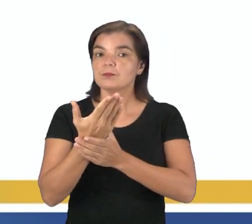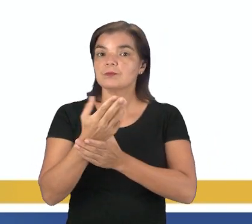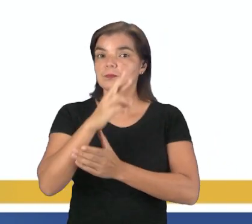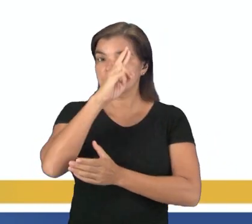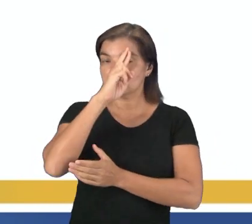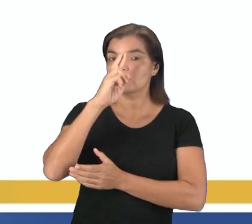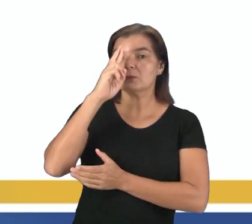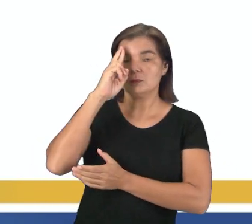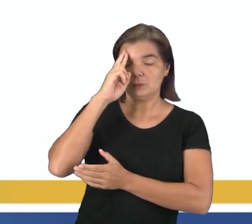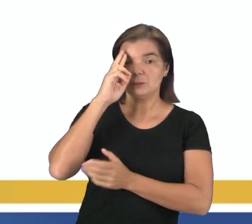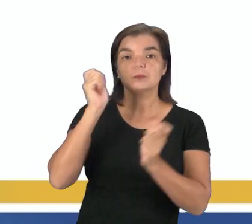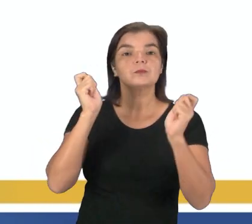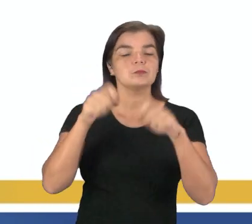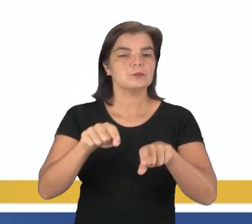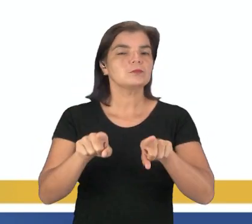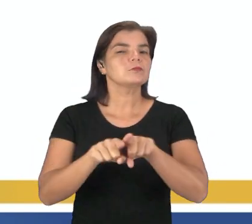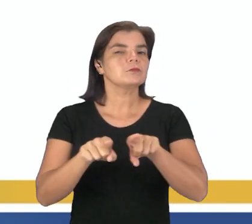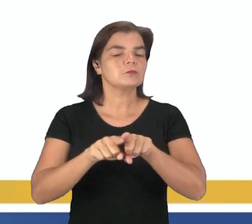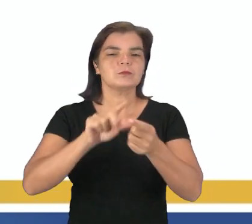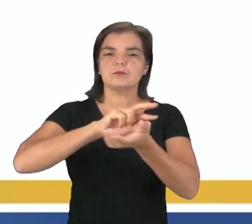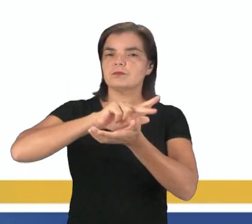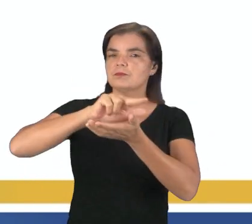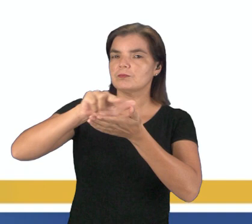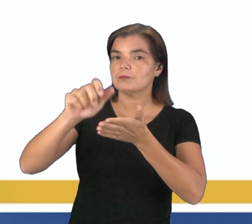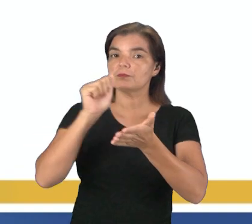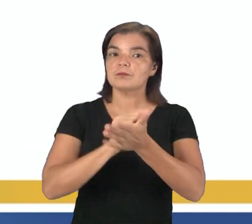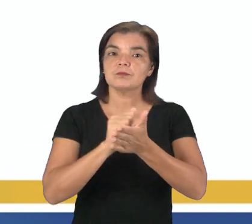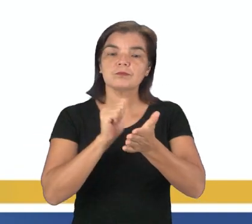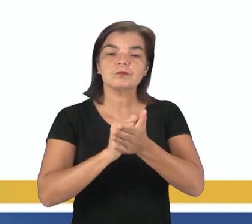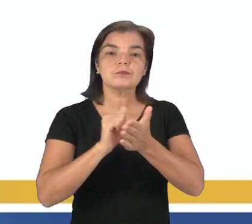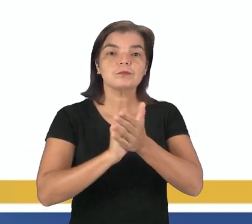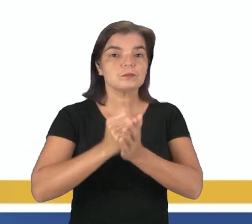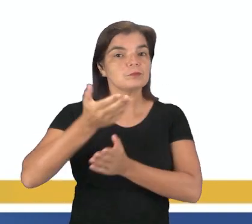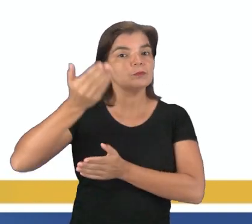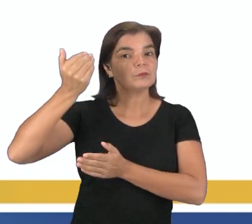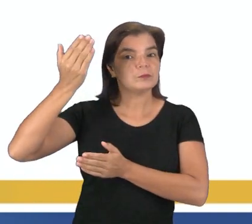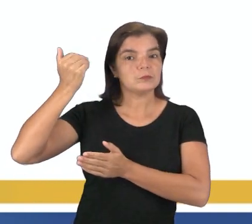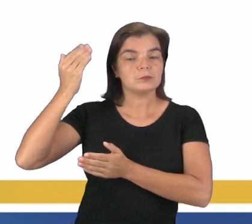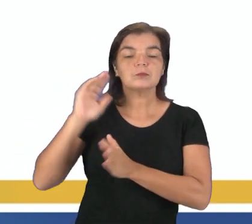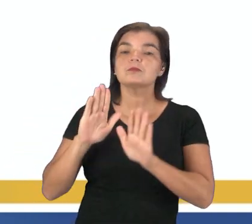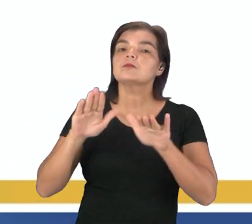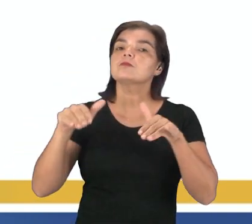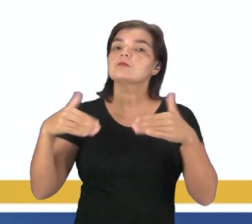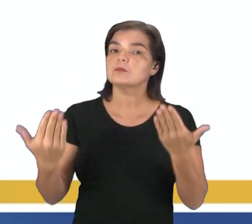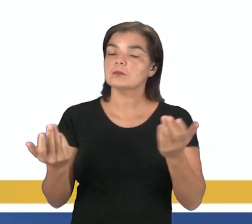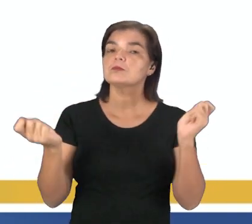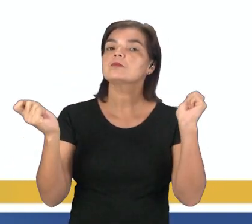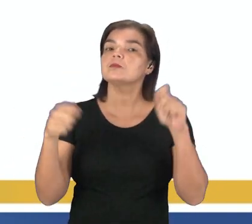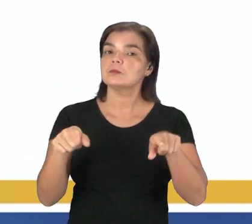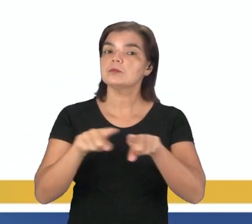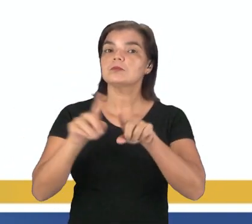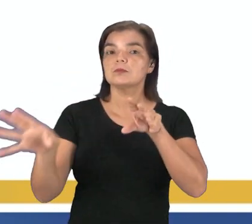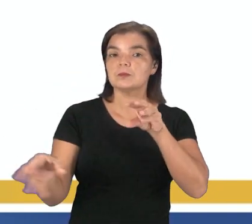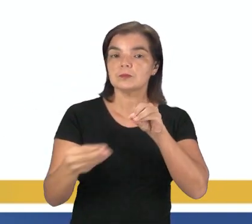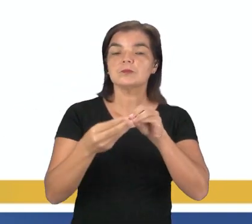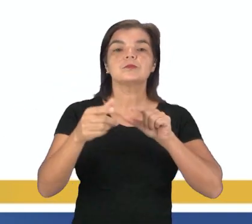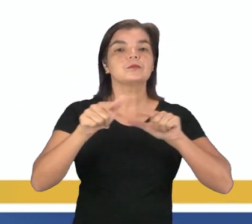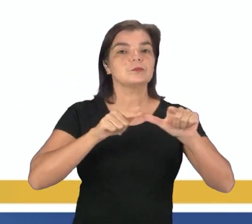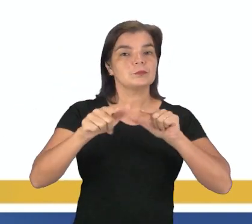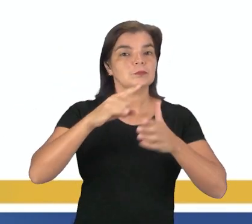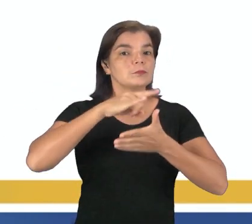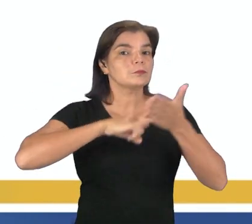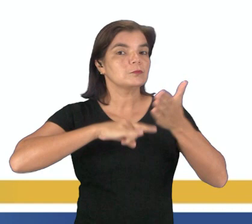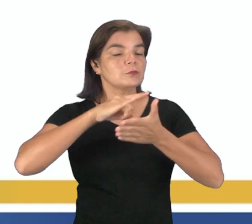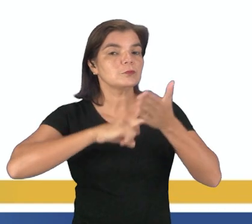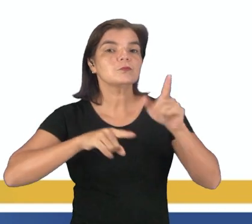históricas. Essas fontes podem abarcar uma série de registros do passado, entre os quais podemos incluir o trabalho com